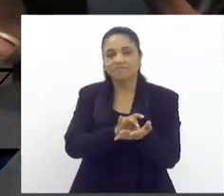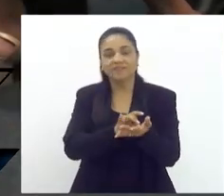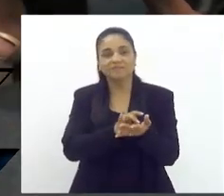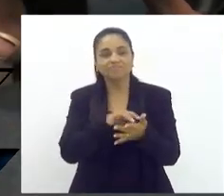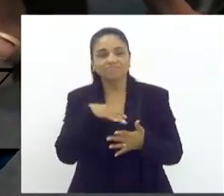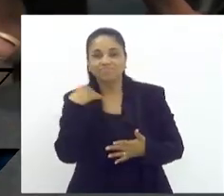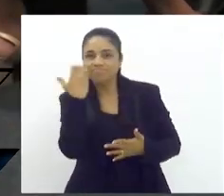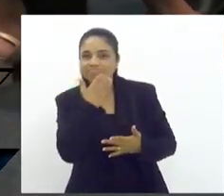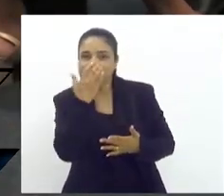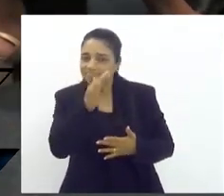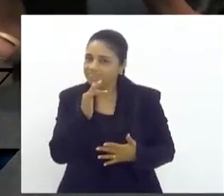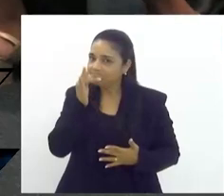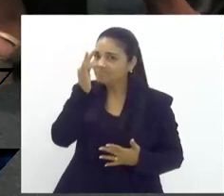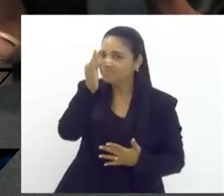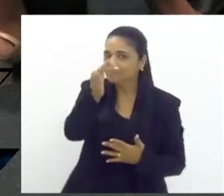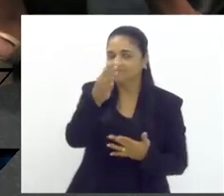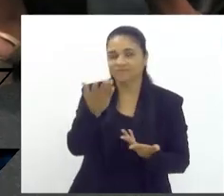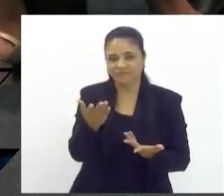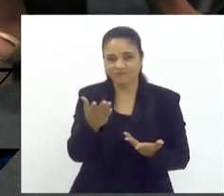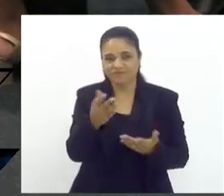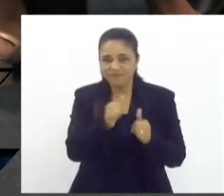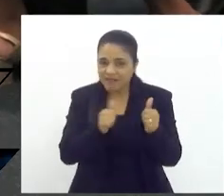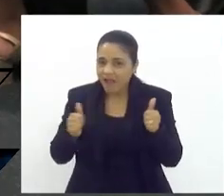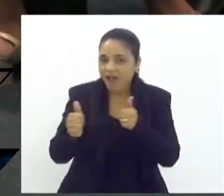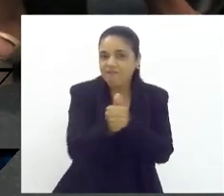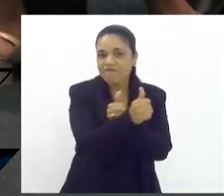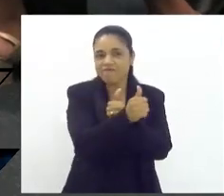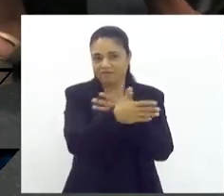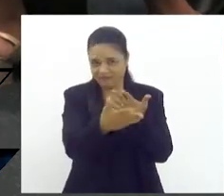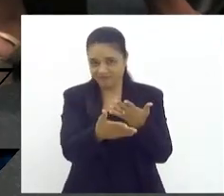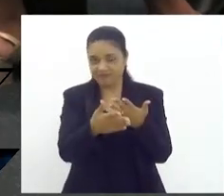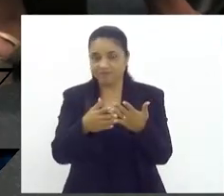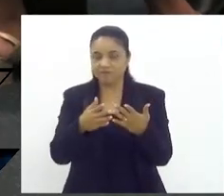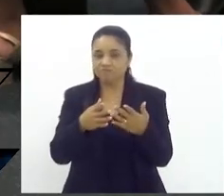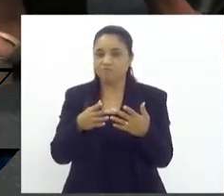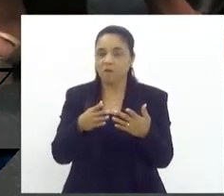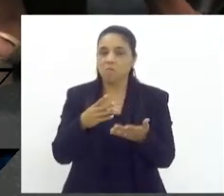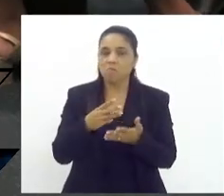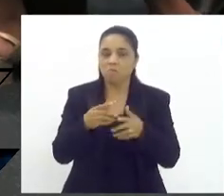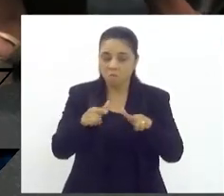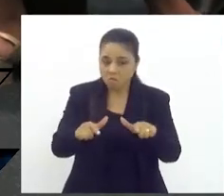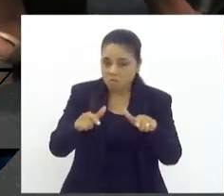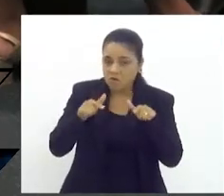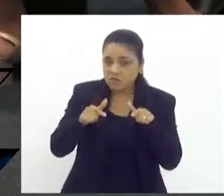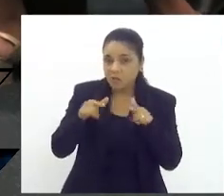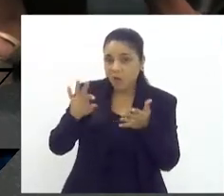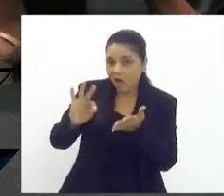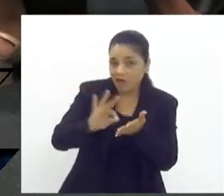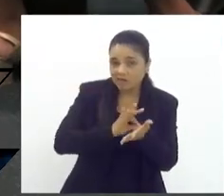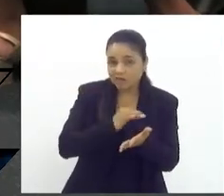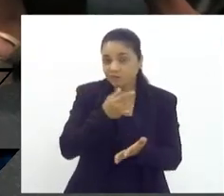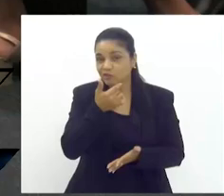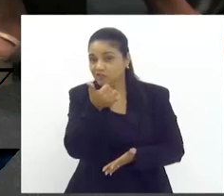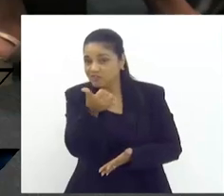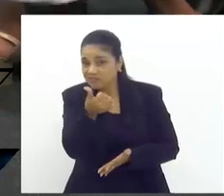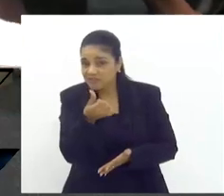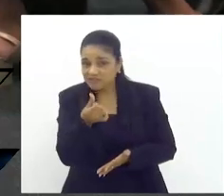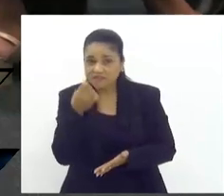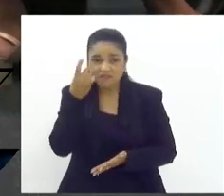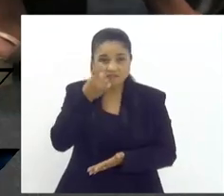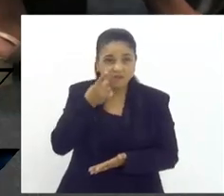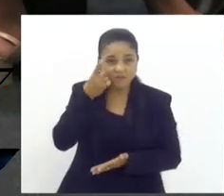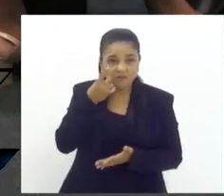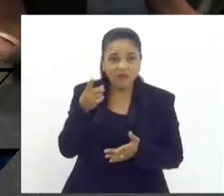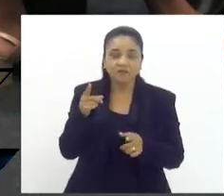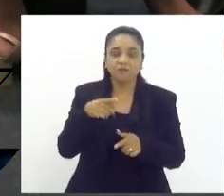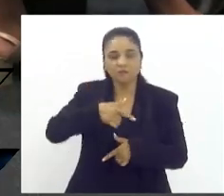à frente do seu tempo então peço aqui a partir de uma Moção assinada por 16 deputados conta aqui com a